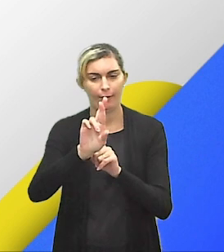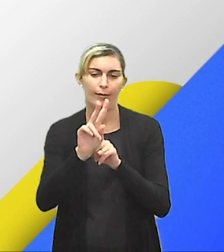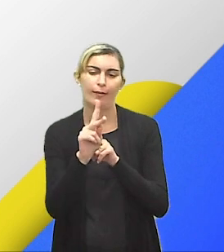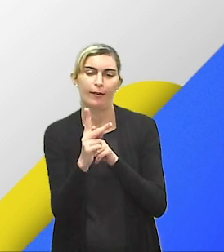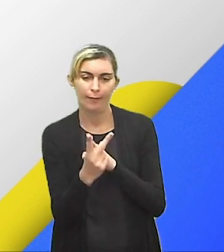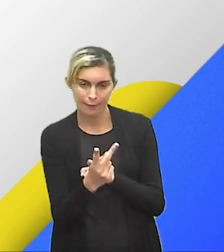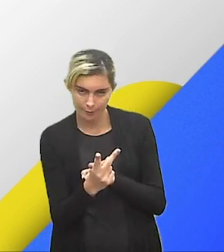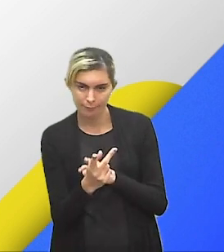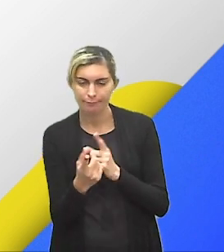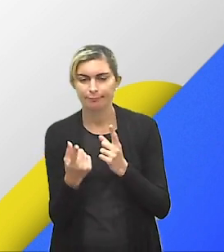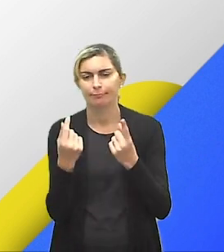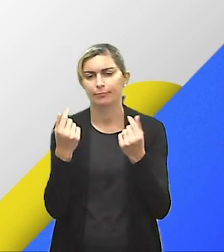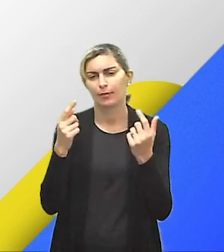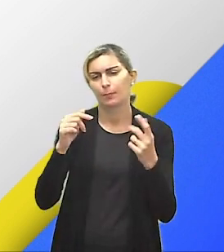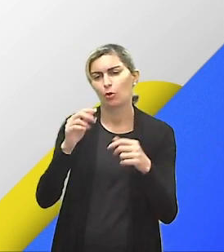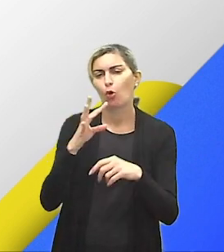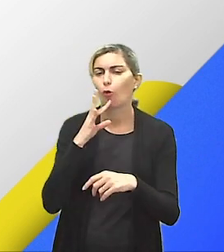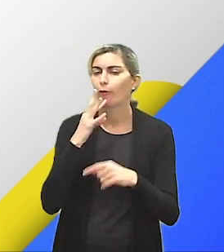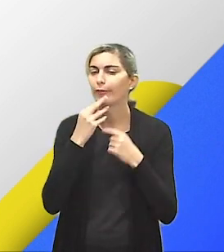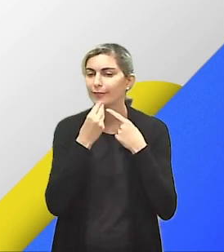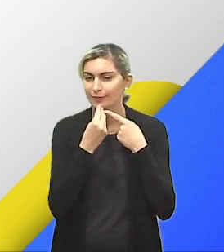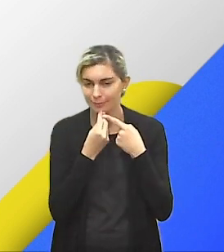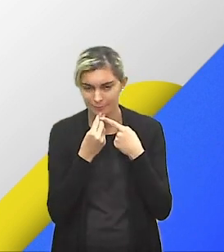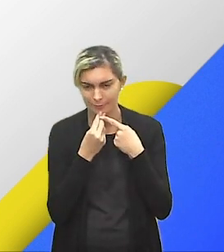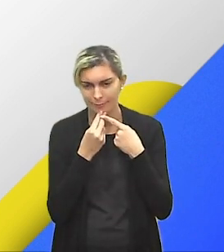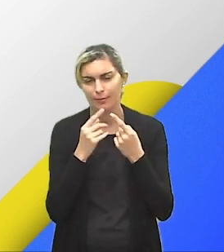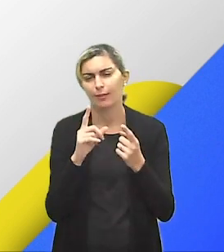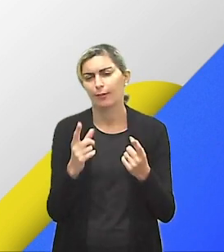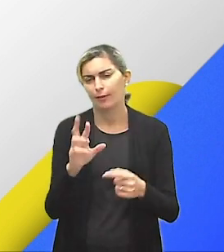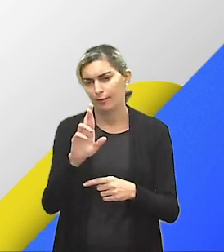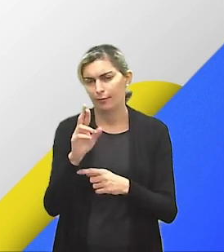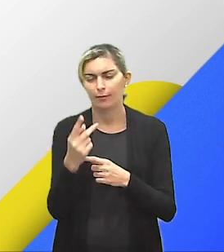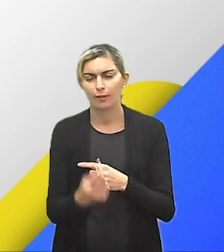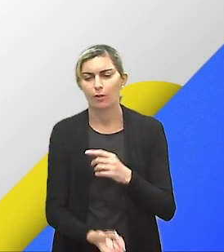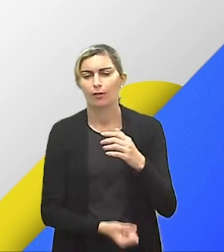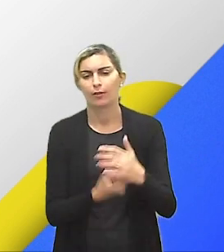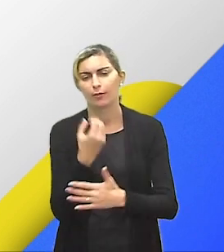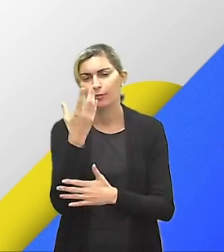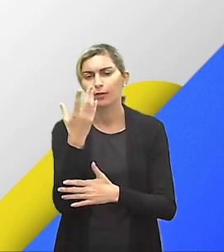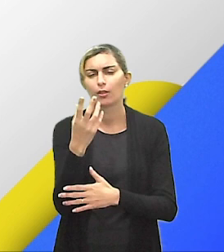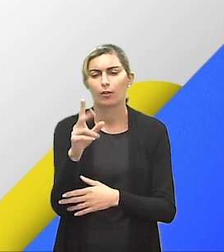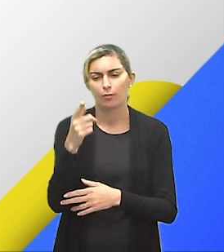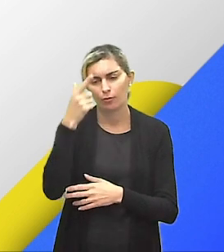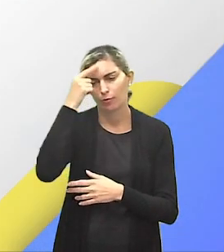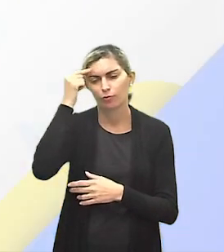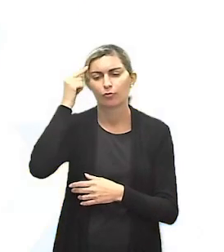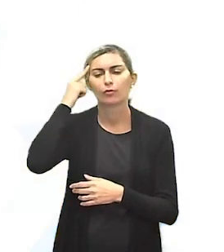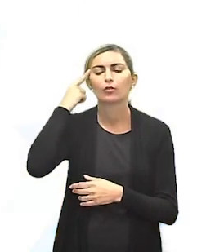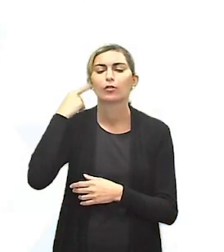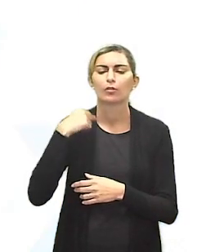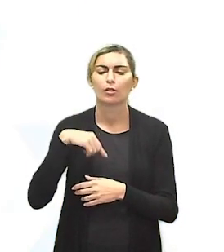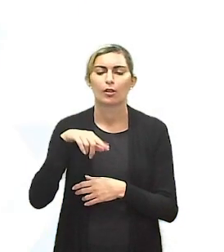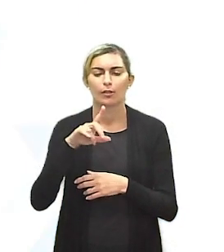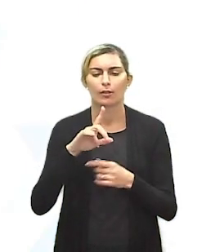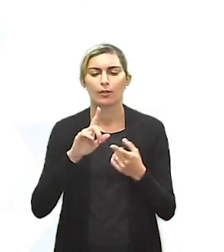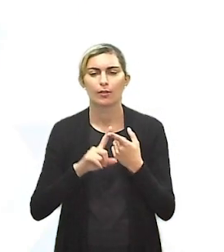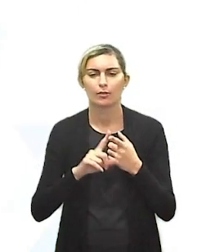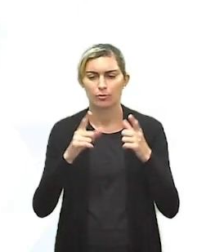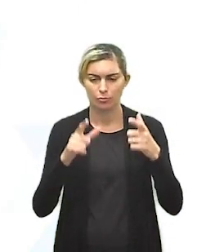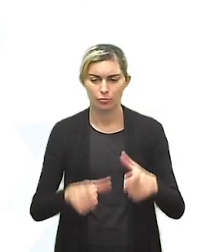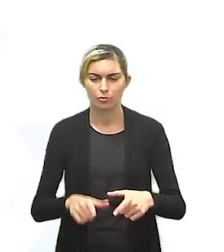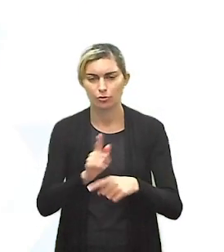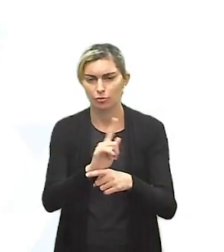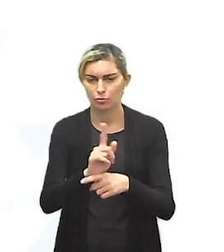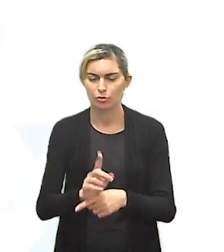são os capitais do conhecimento. E esses capitais do conhecimento eles foram criados pela Universidade do Rio, no setor de gestão